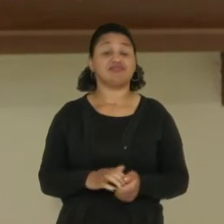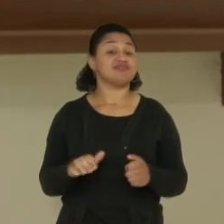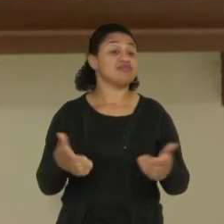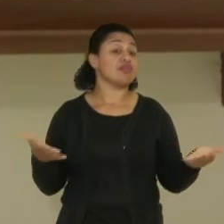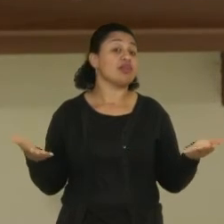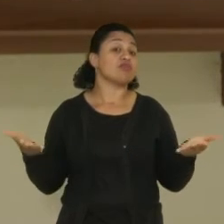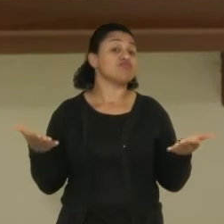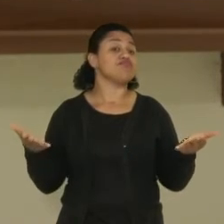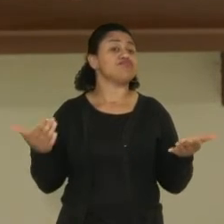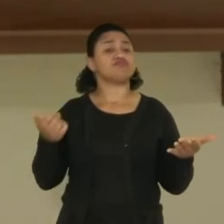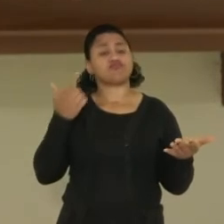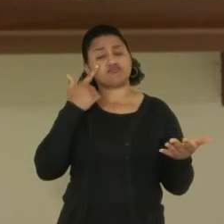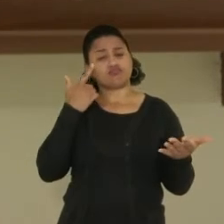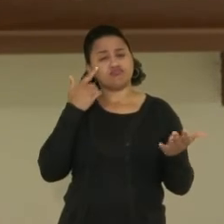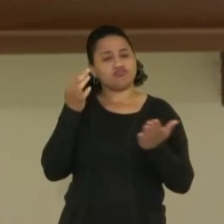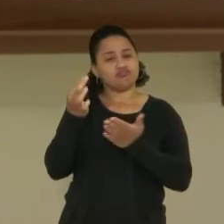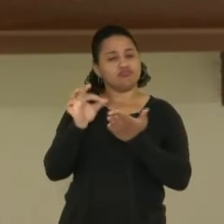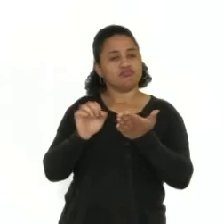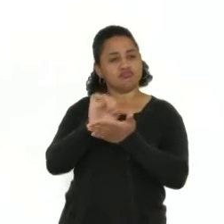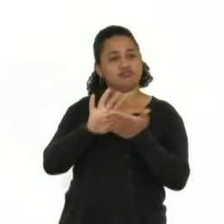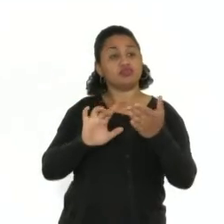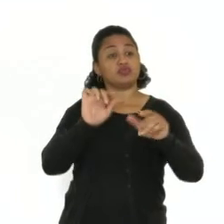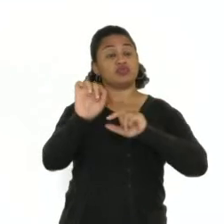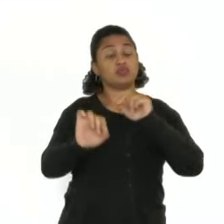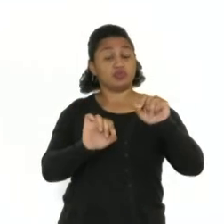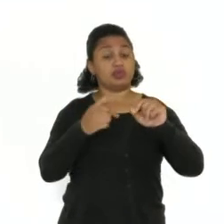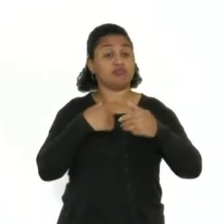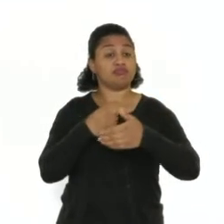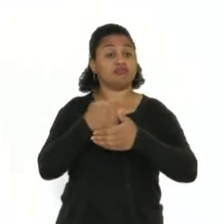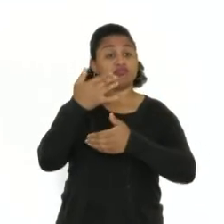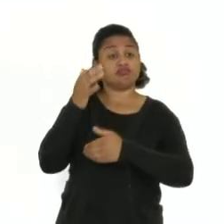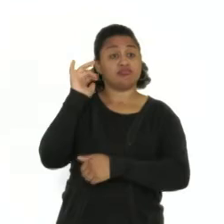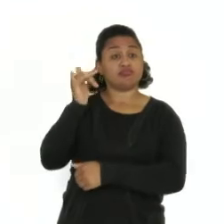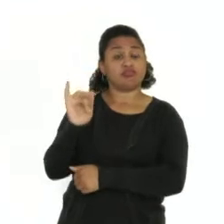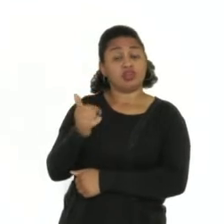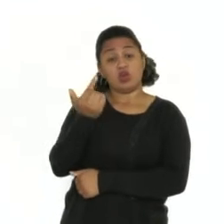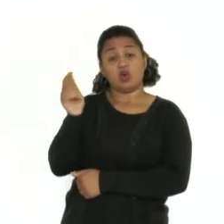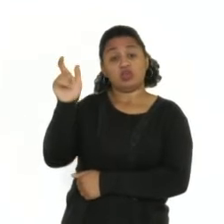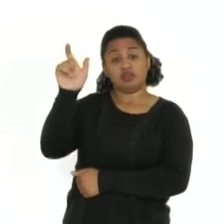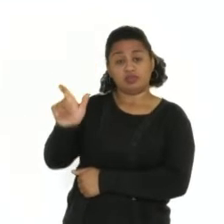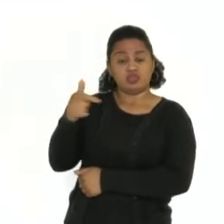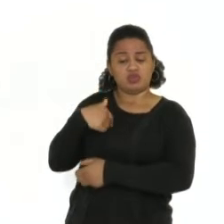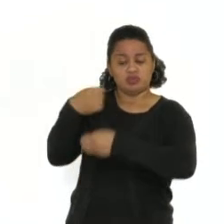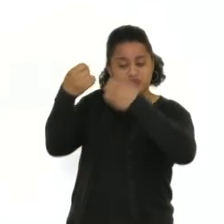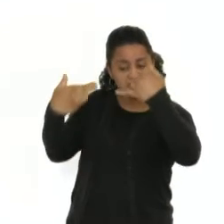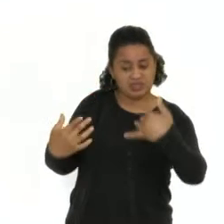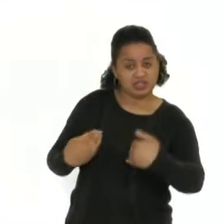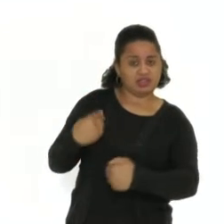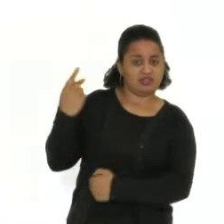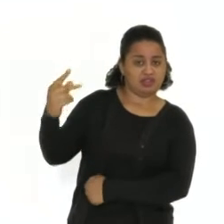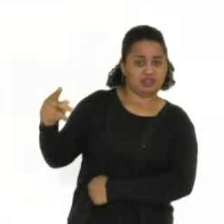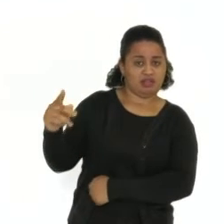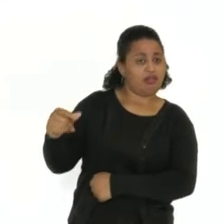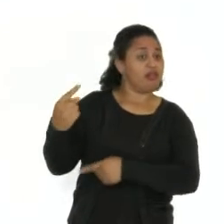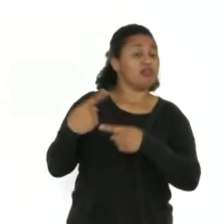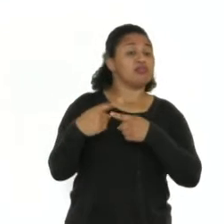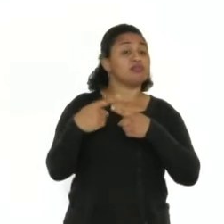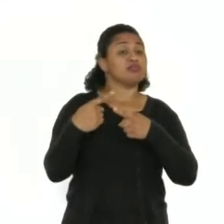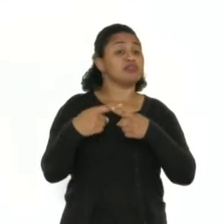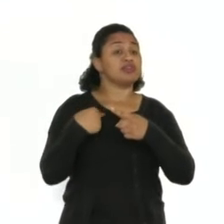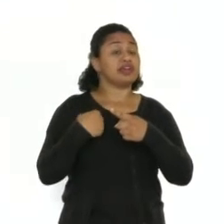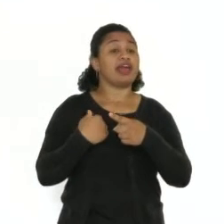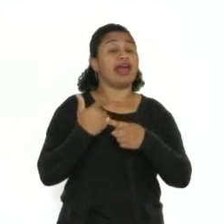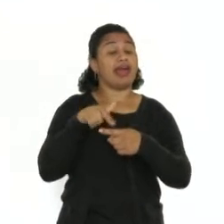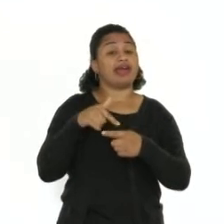Voltei, olha só. O que eu posso dizer é que a biografia é narrada por outra pessoa. Por quê? Porque o texto é narrado